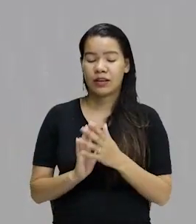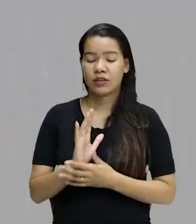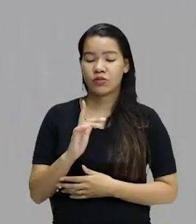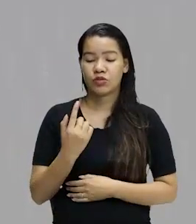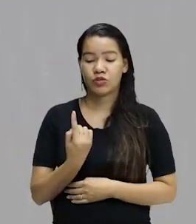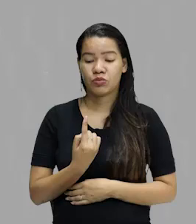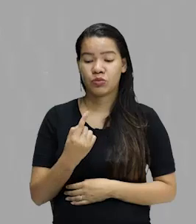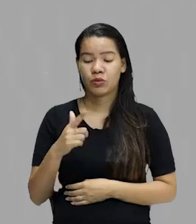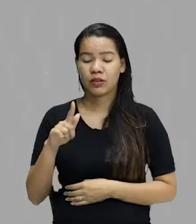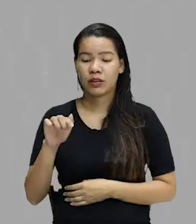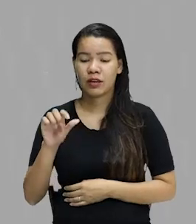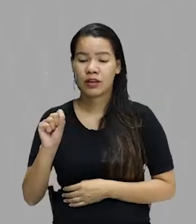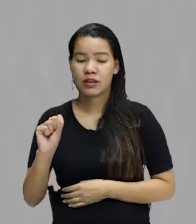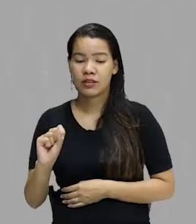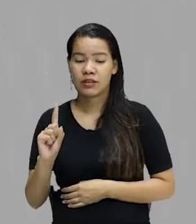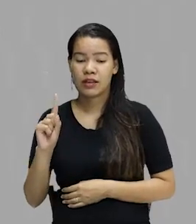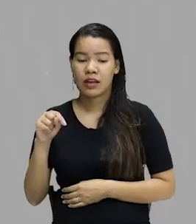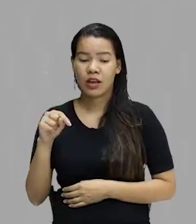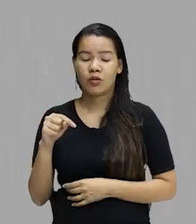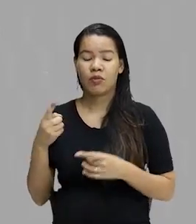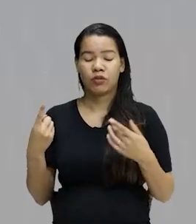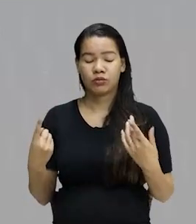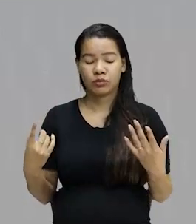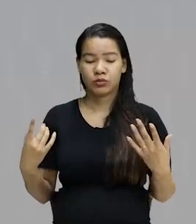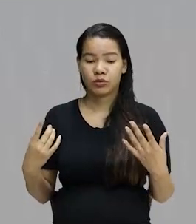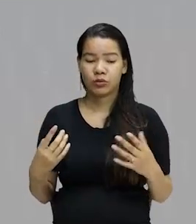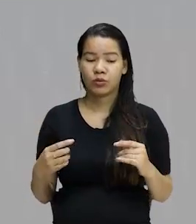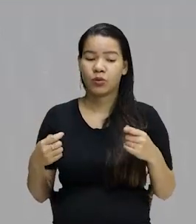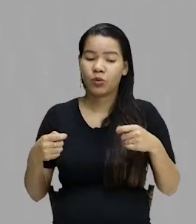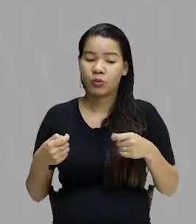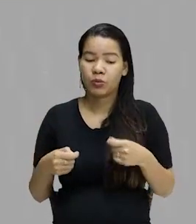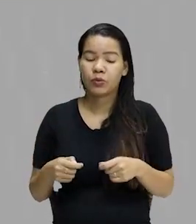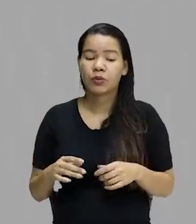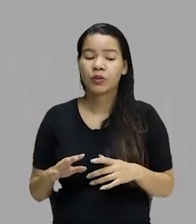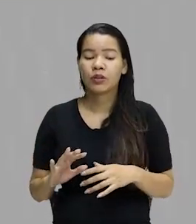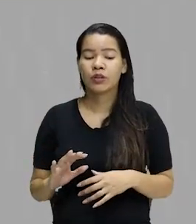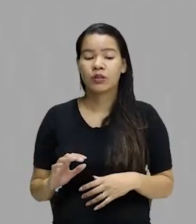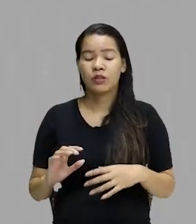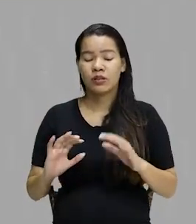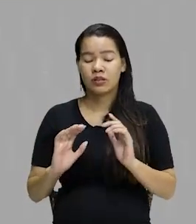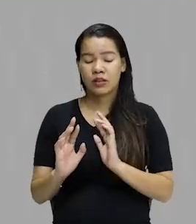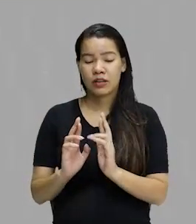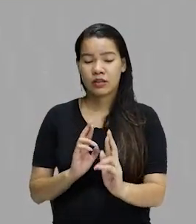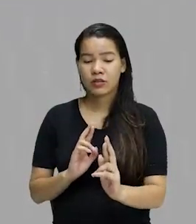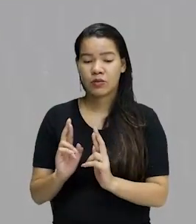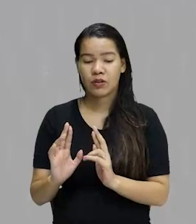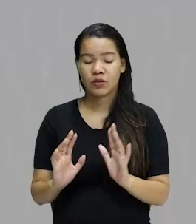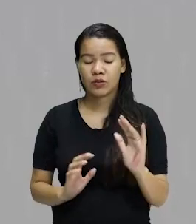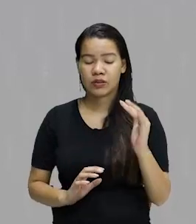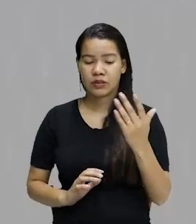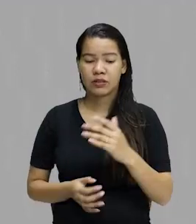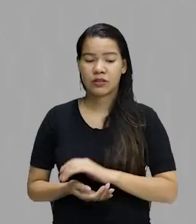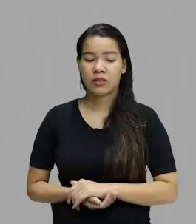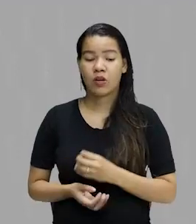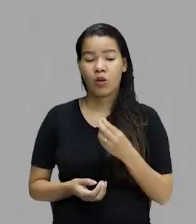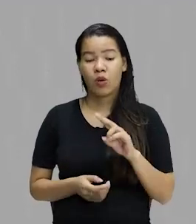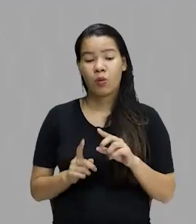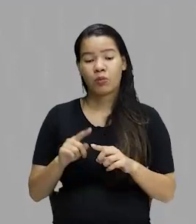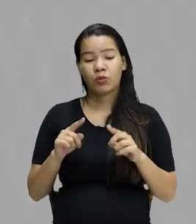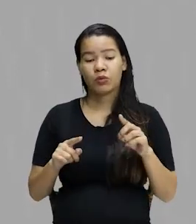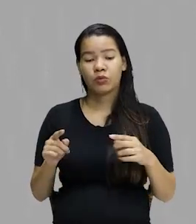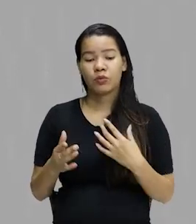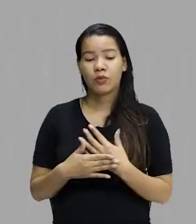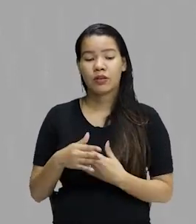né, é uma condição para que a reação possa acontecer. Ou então um produto, né, mais volátil,